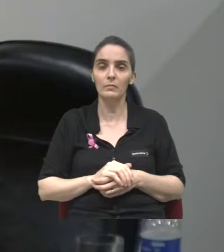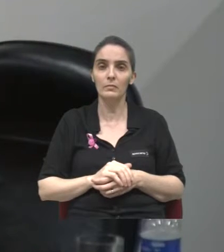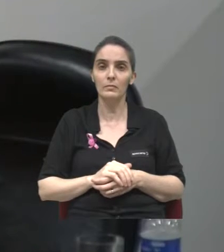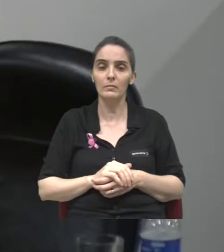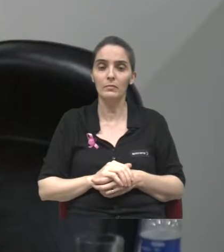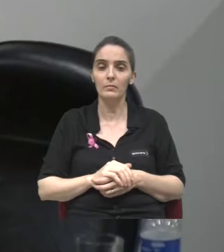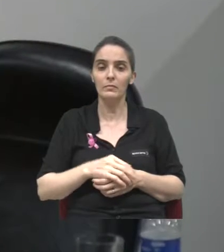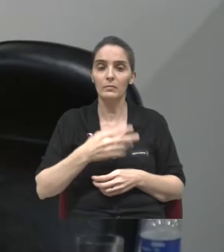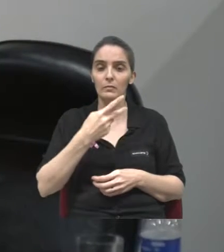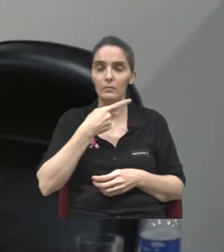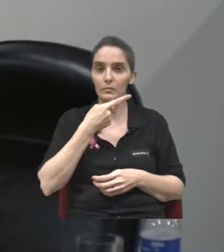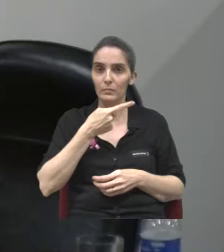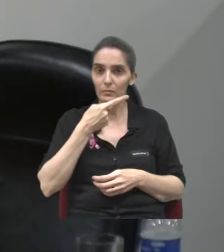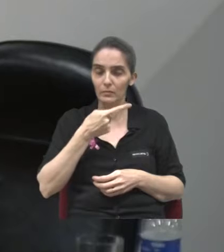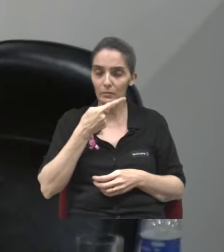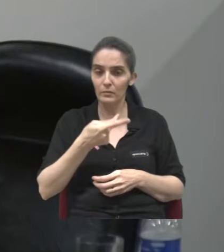reiterar